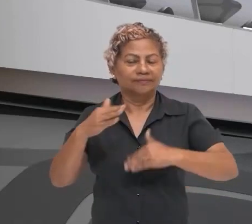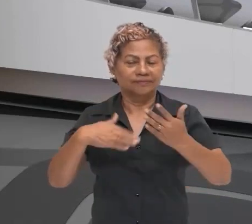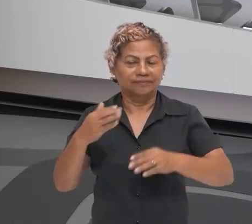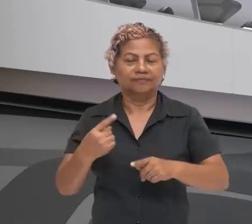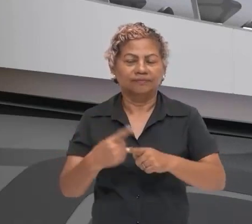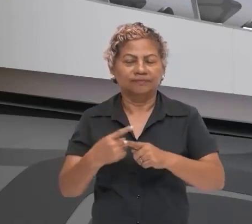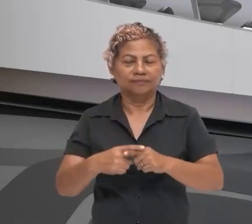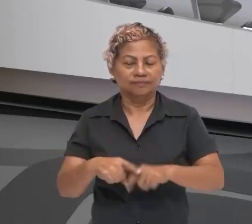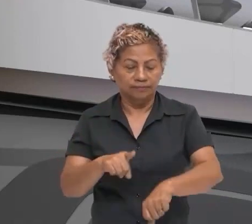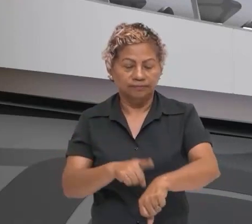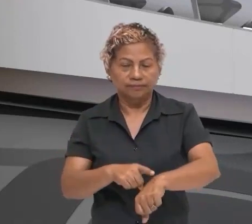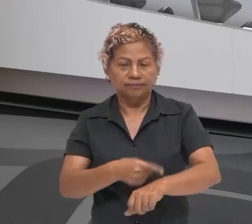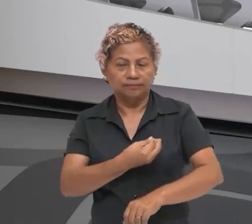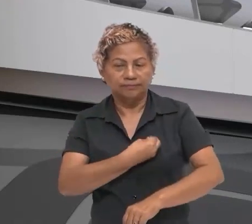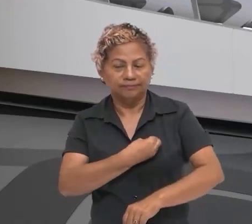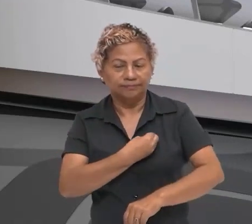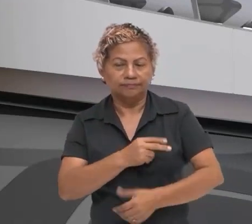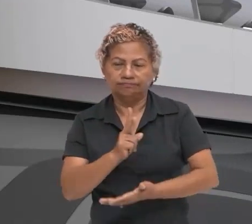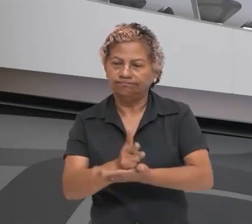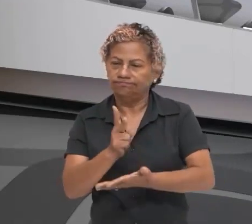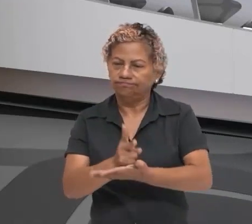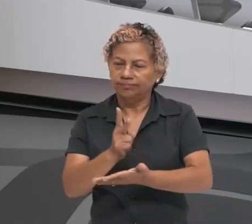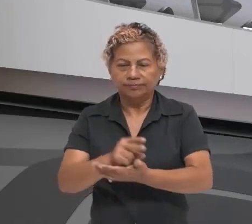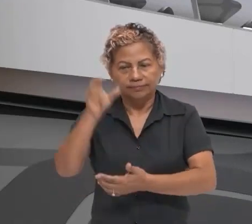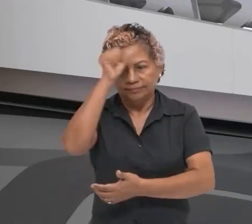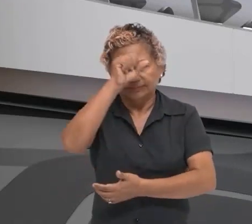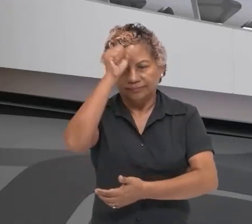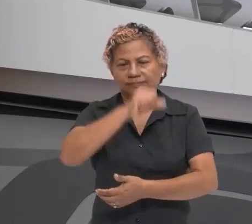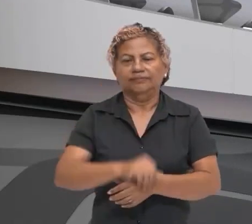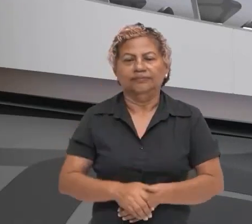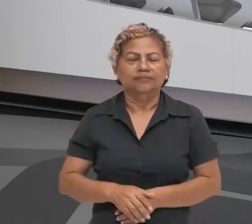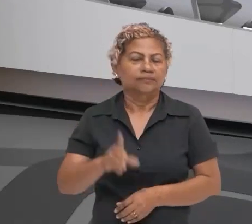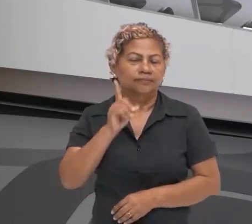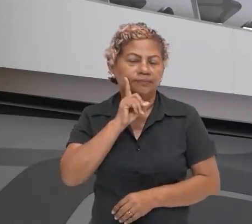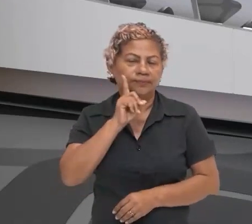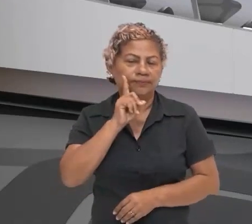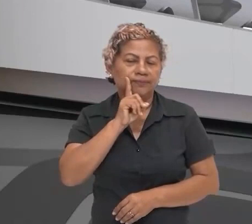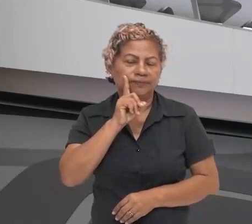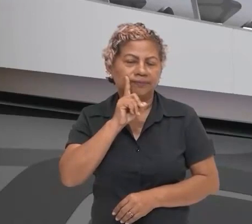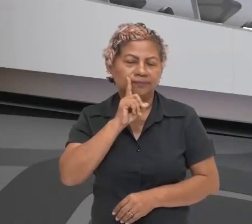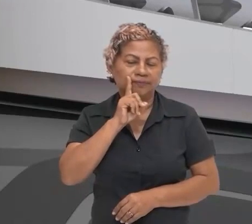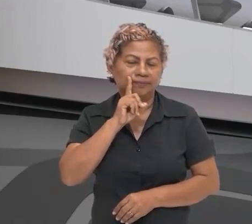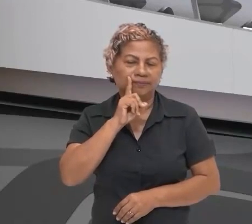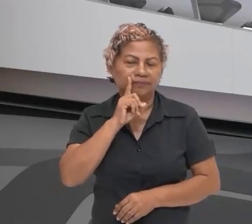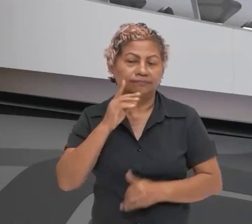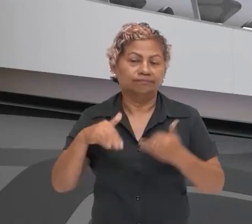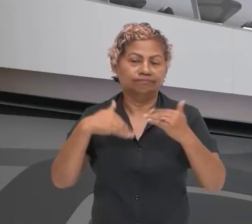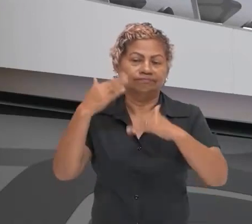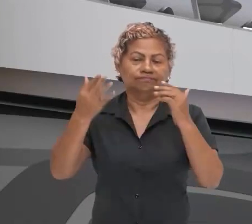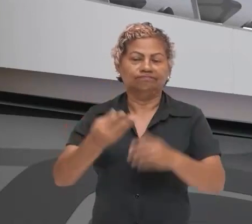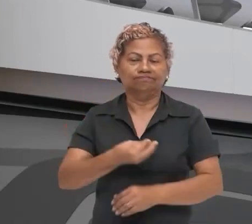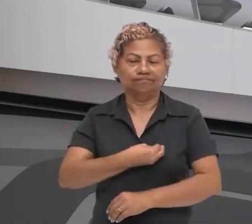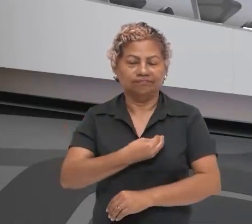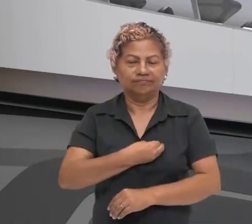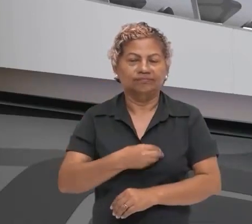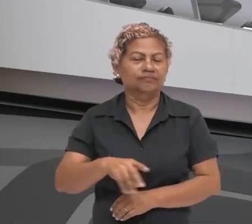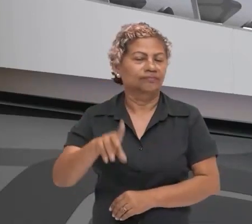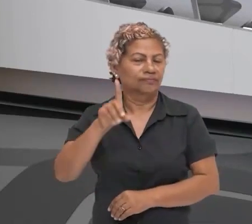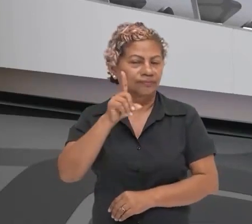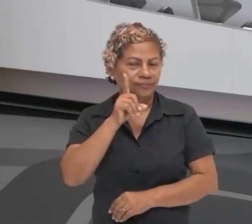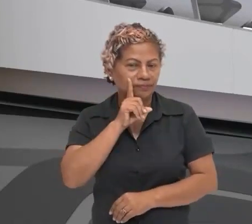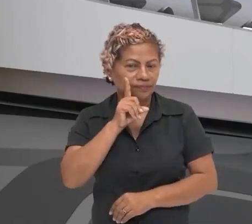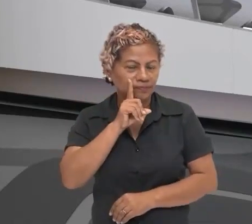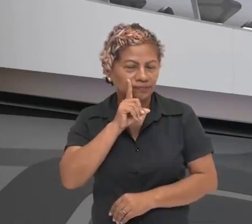vida é uma constante aprendizagem. Nós temos, todo dia, nós aprendemos alguma coisa. Todo